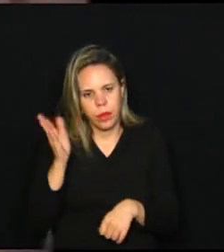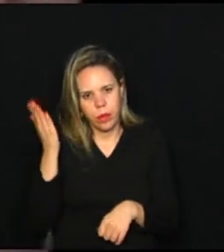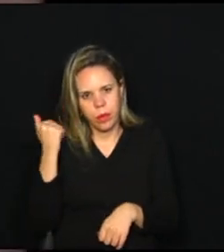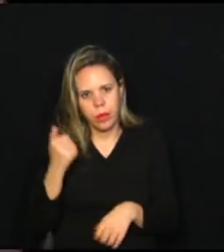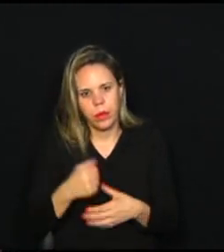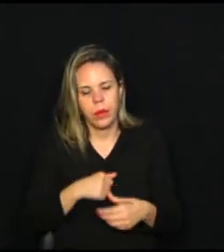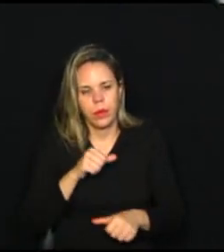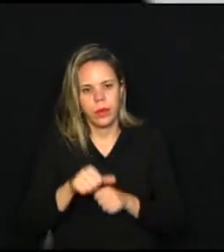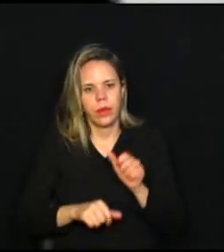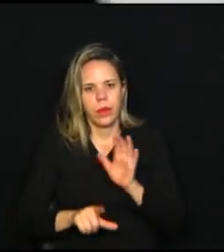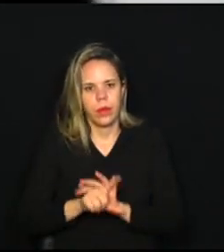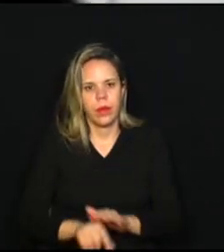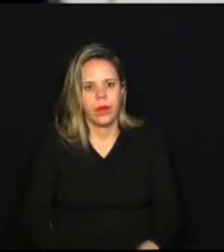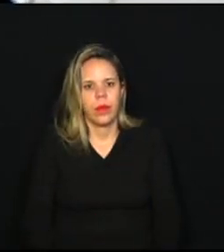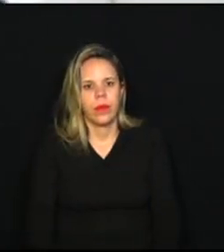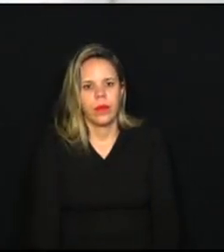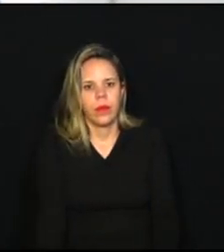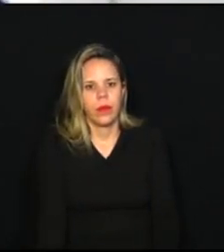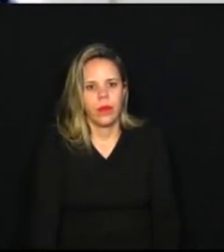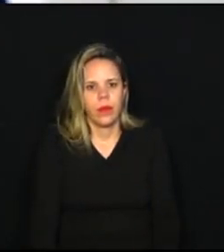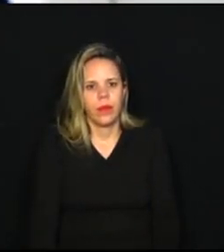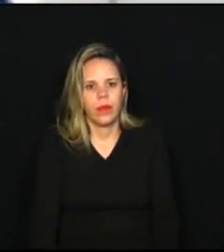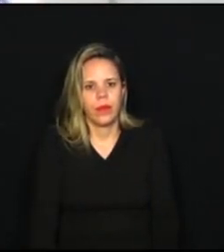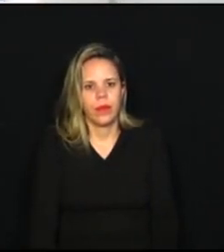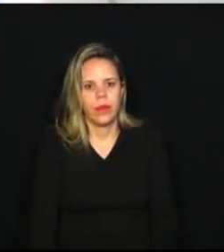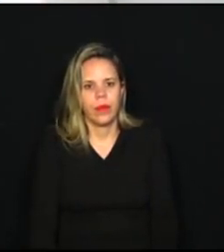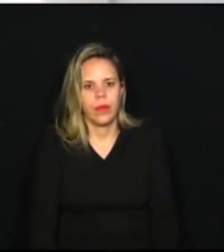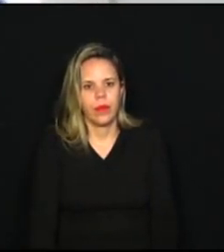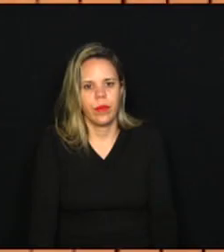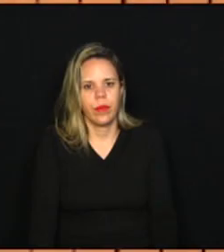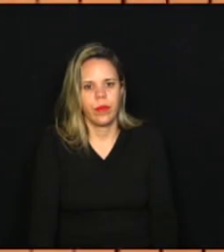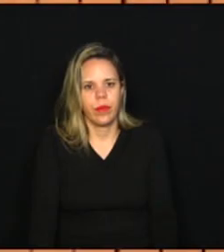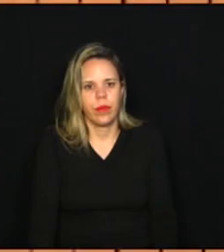de mudança na lei. Não sei se eu falei demais.